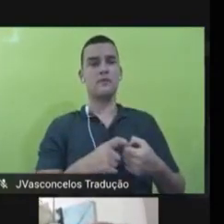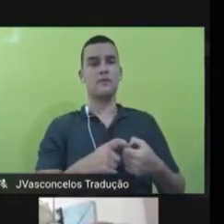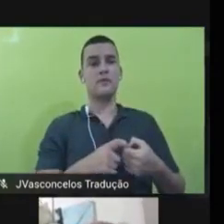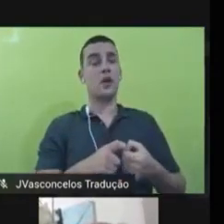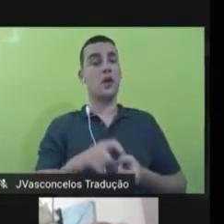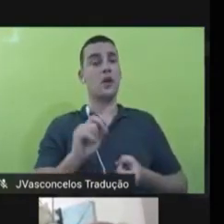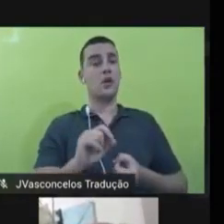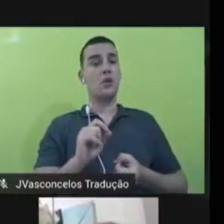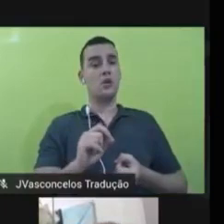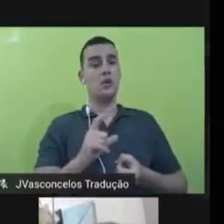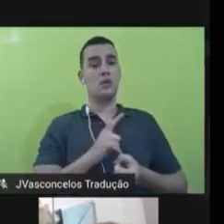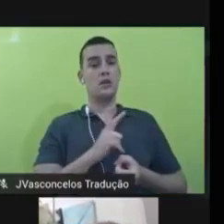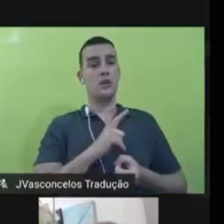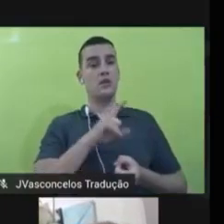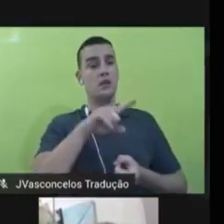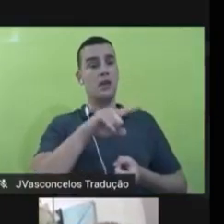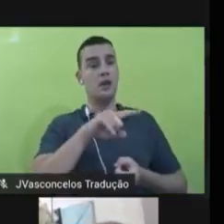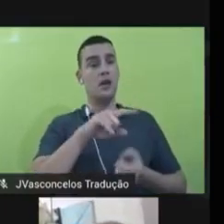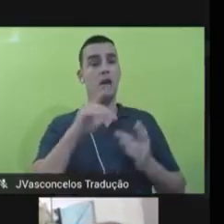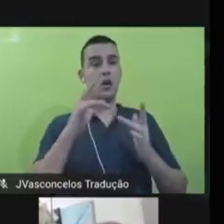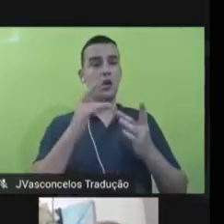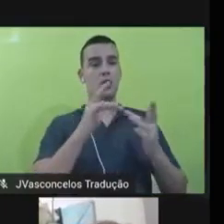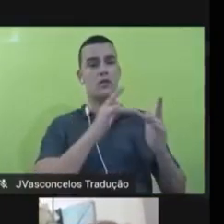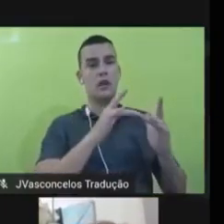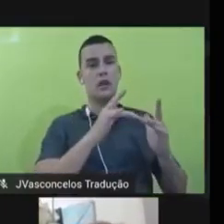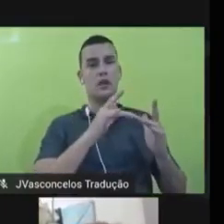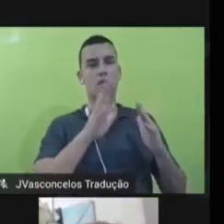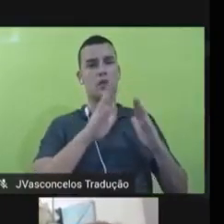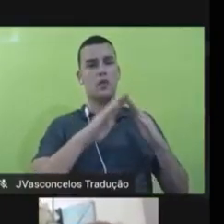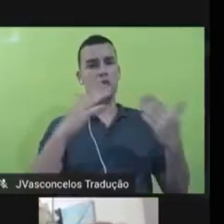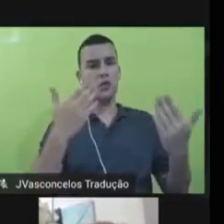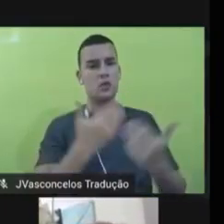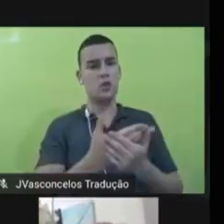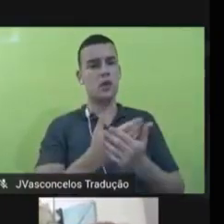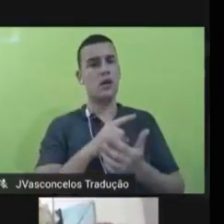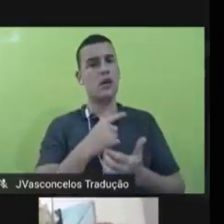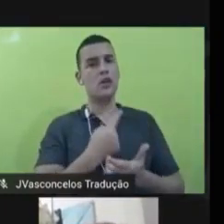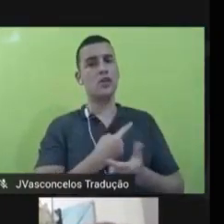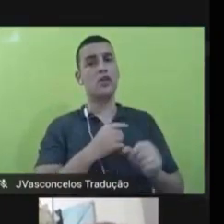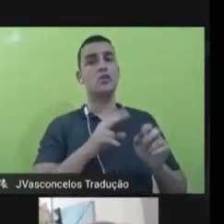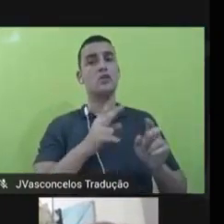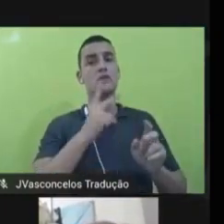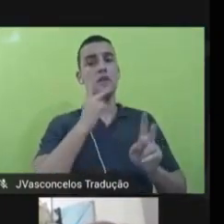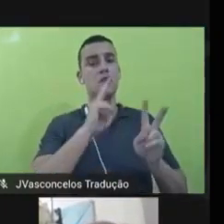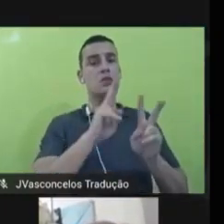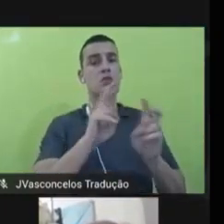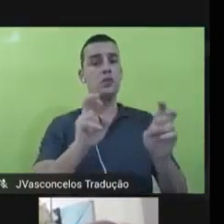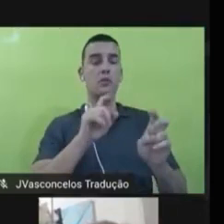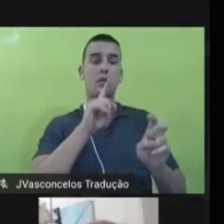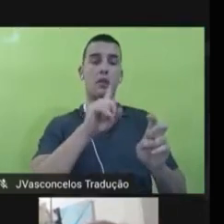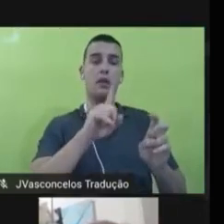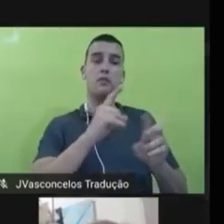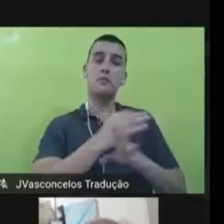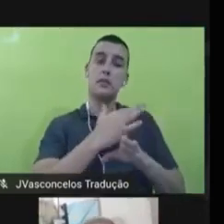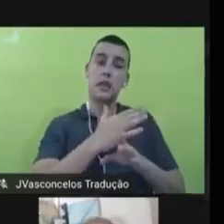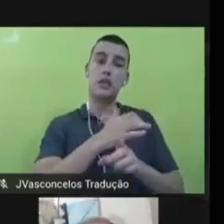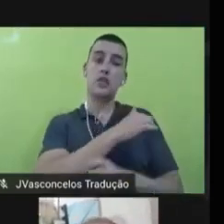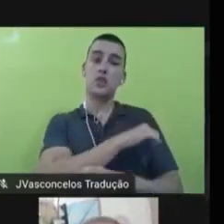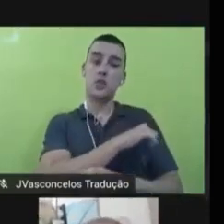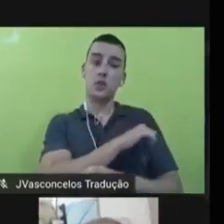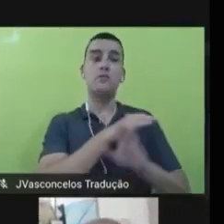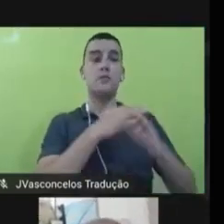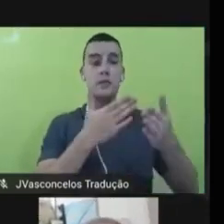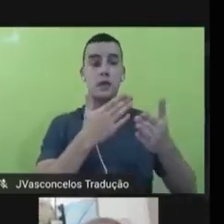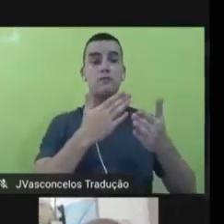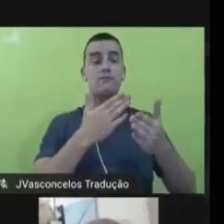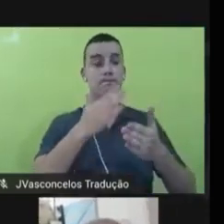com a escola. Então, nós estamos falando de um município no Rio de Janeiro. Então, nós imaginamos municípios mais